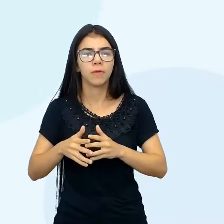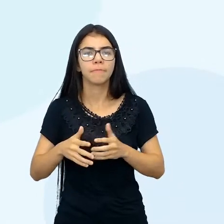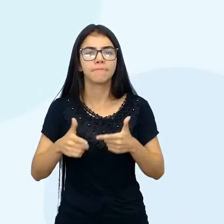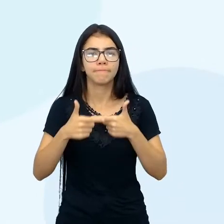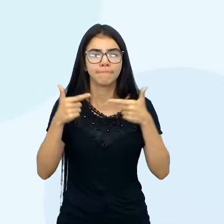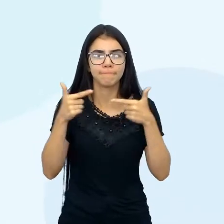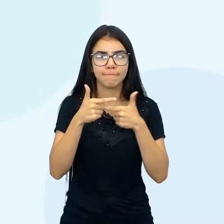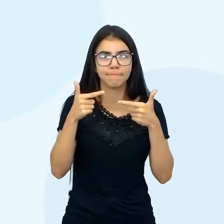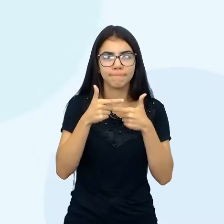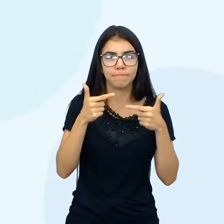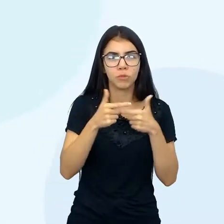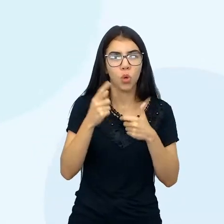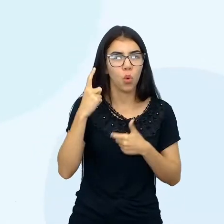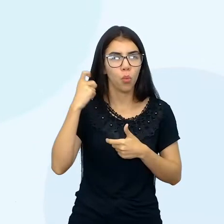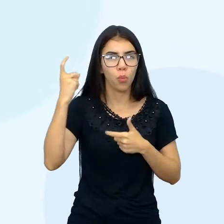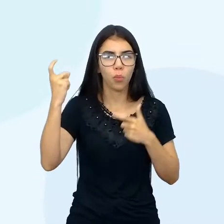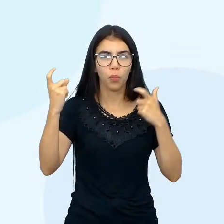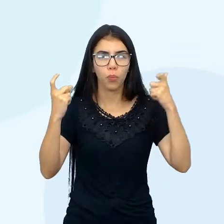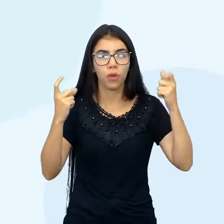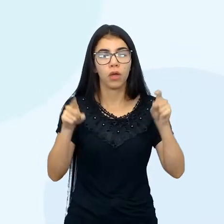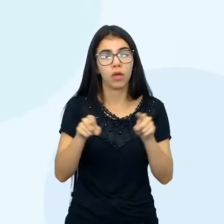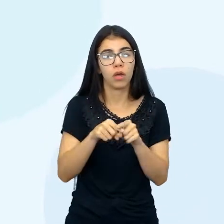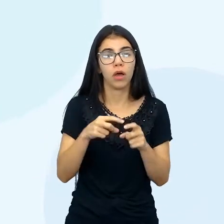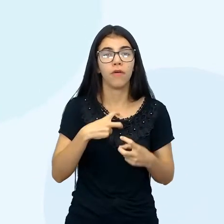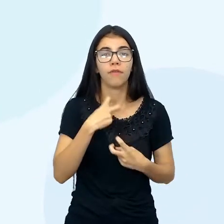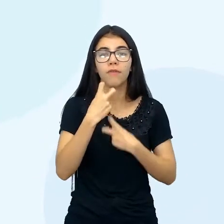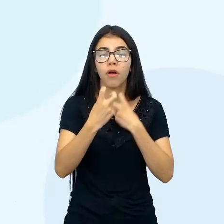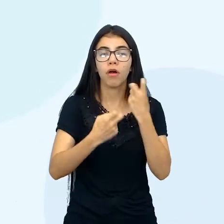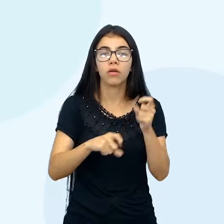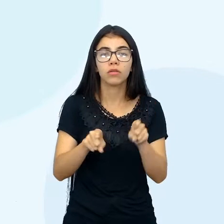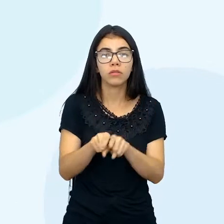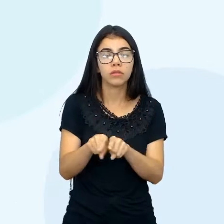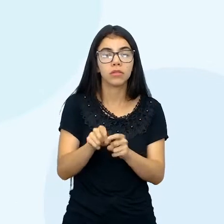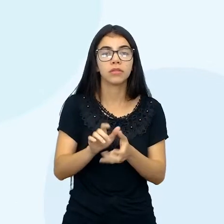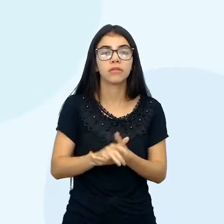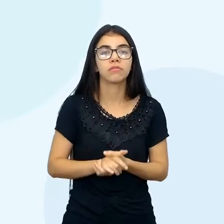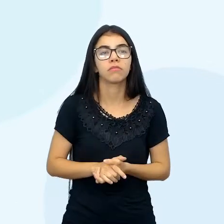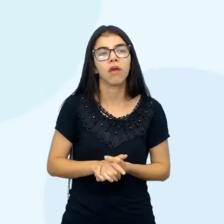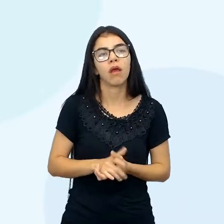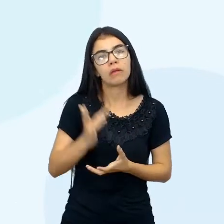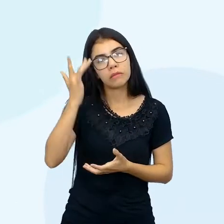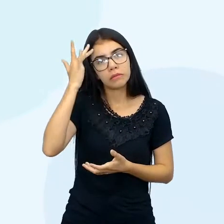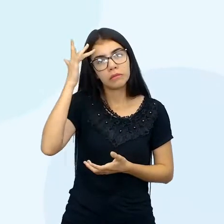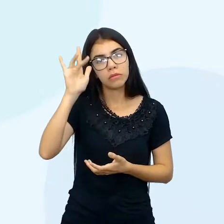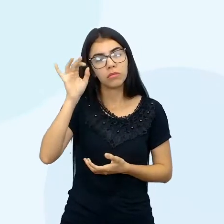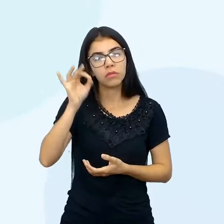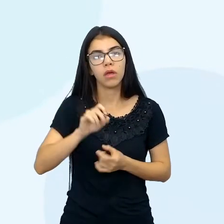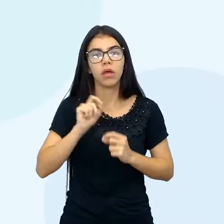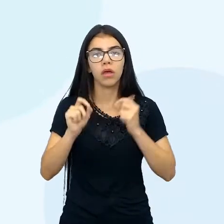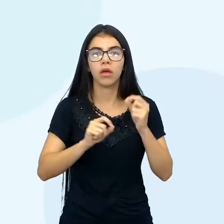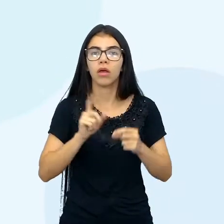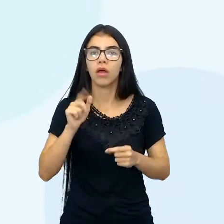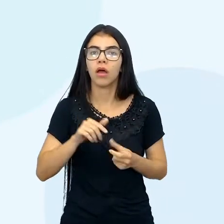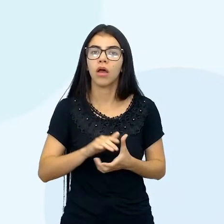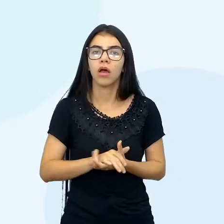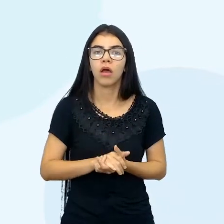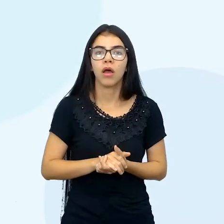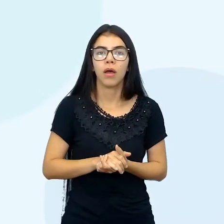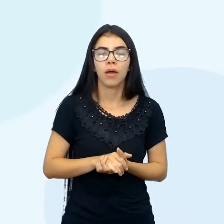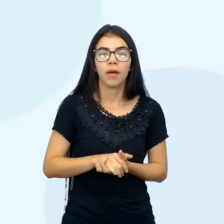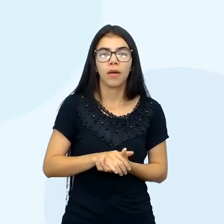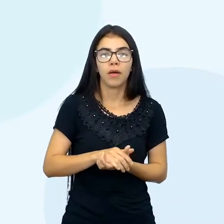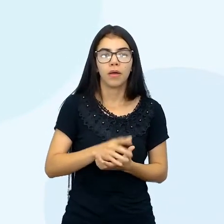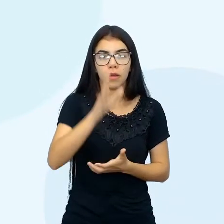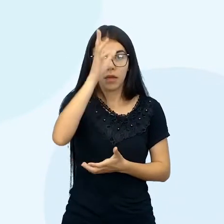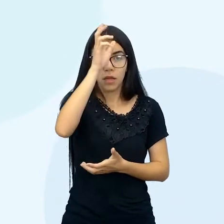destacavam-se risos, sons de vozes que altercavam, sem se saber onde, grasnar de marrecos, cantar de